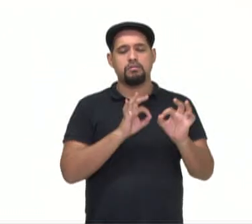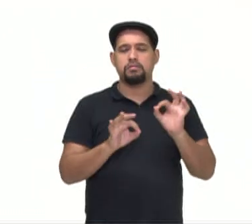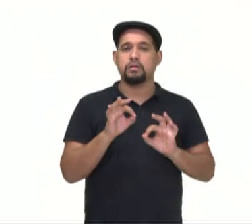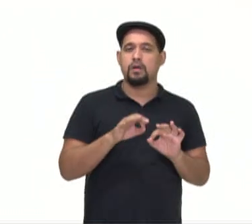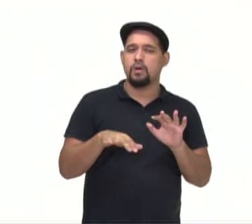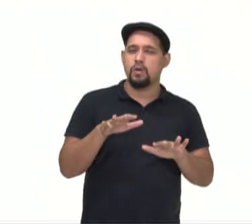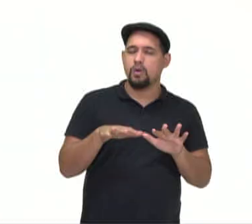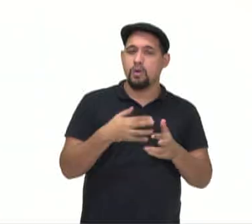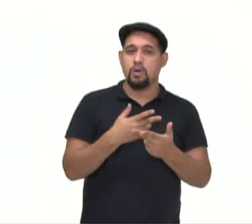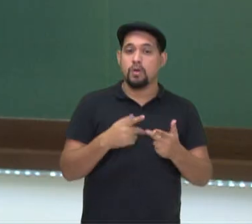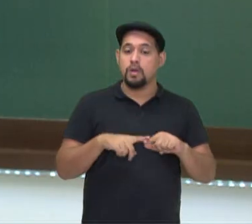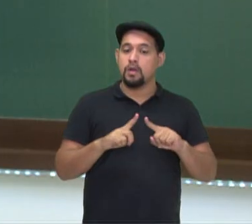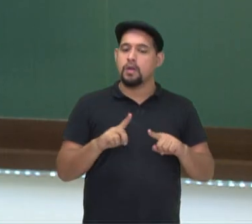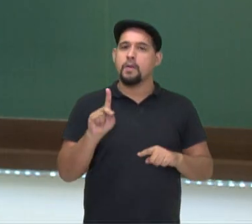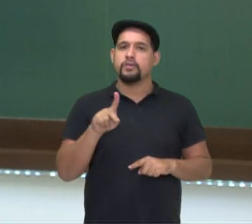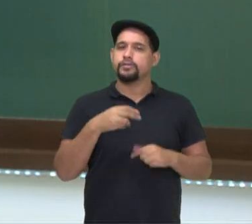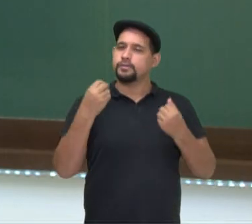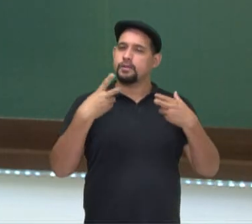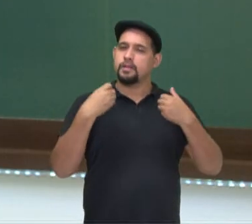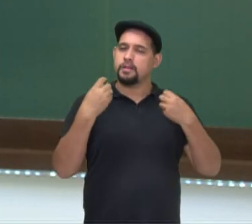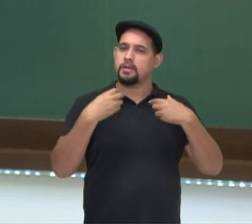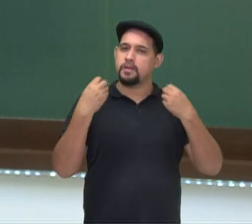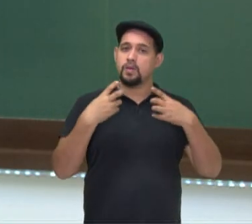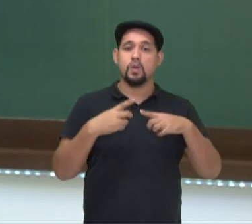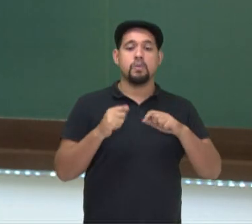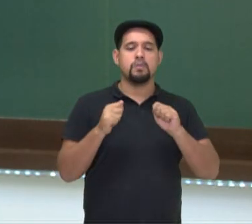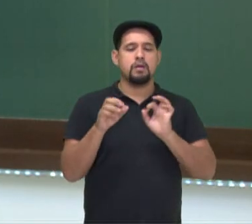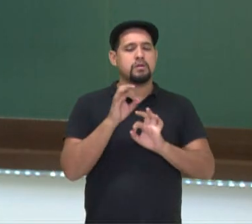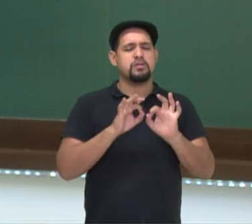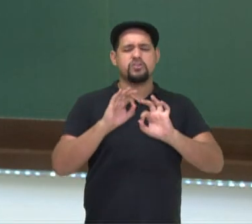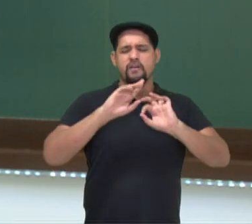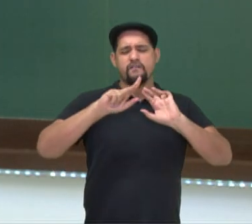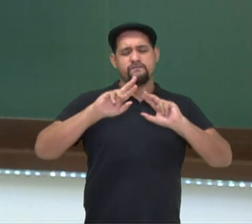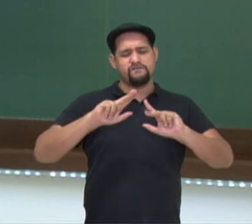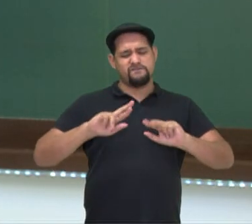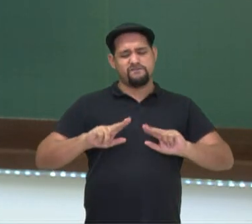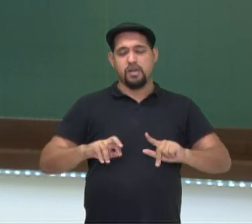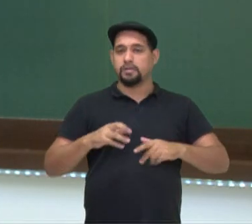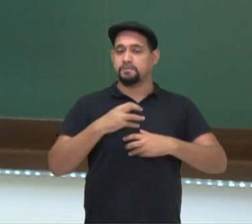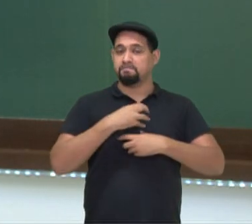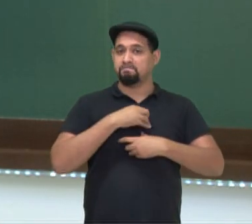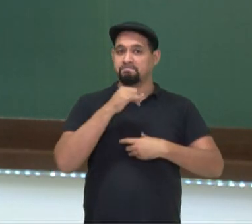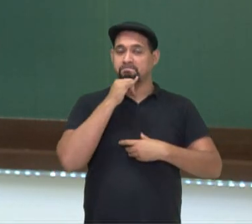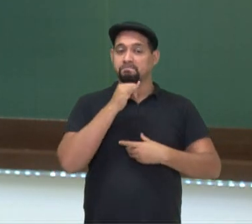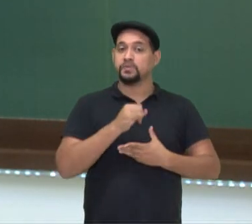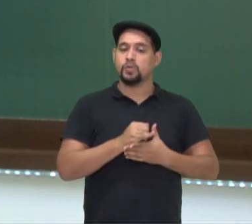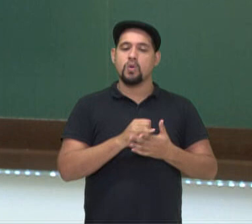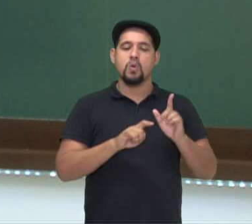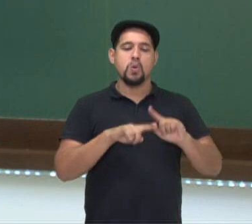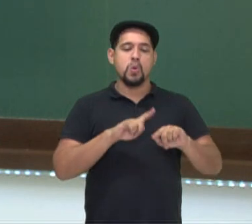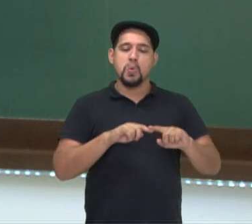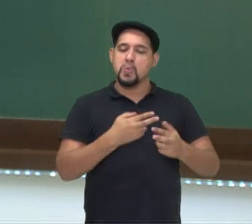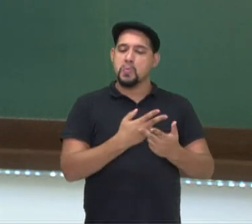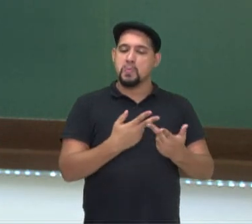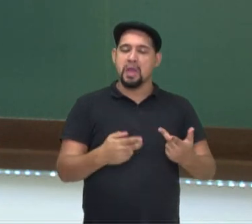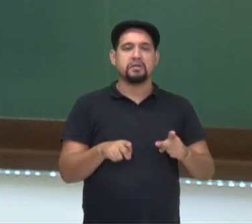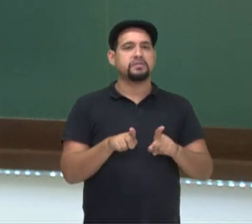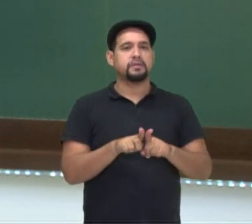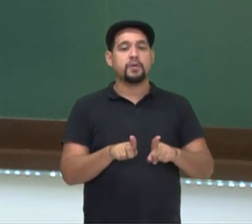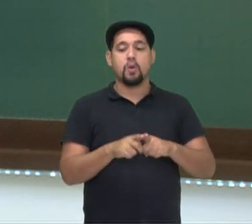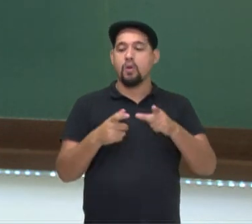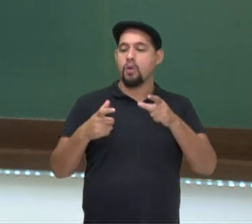compor a improvisação. Como a professora falou, né? Podemos improvisar de diversas maneiras, partindo de um objeto, partindo